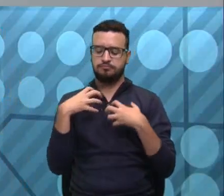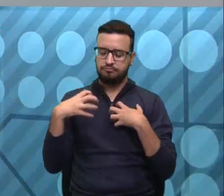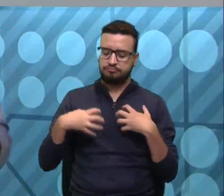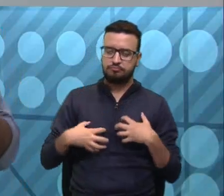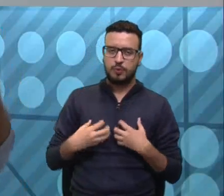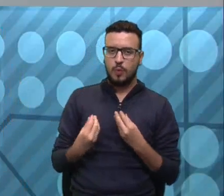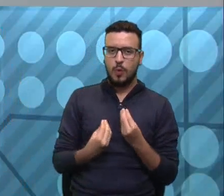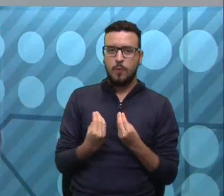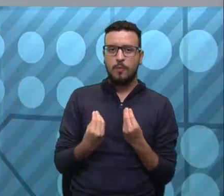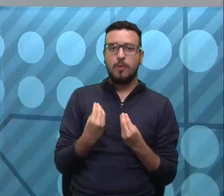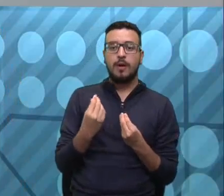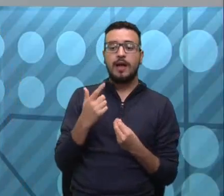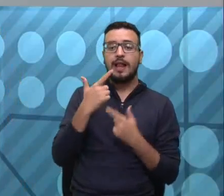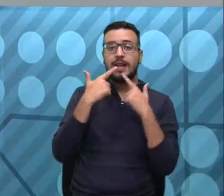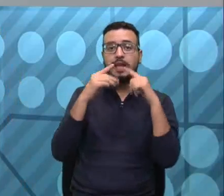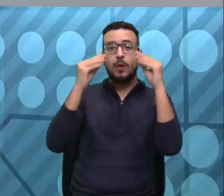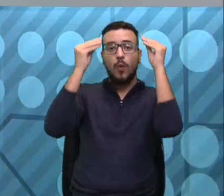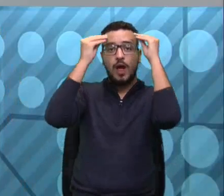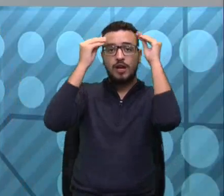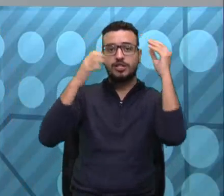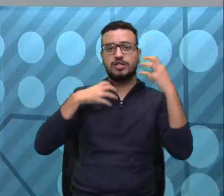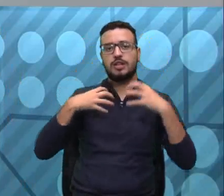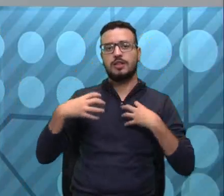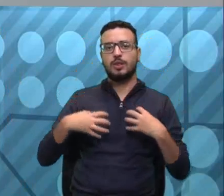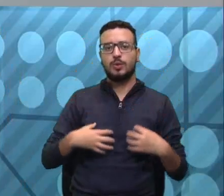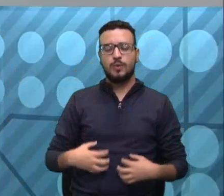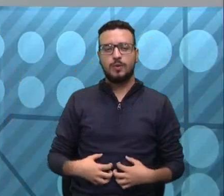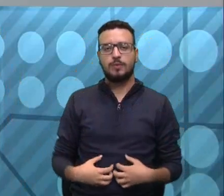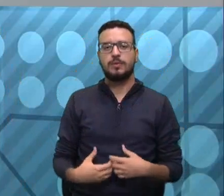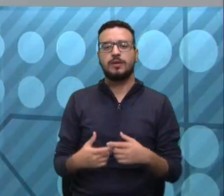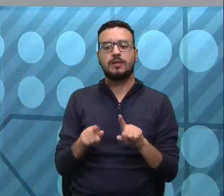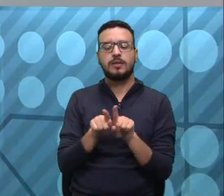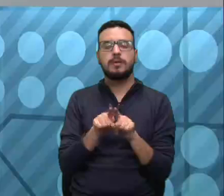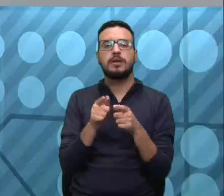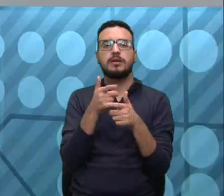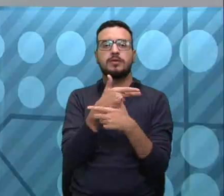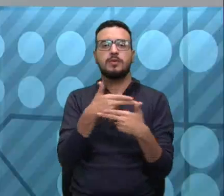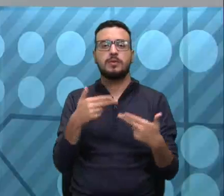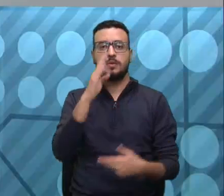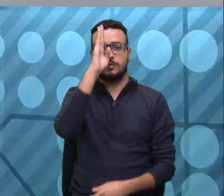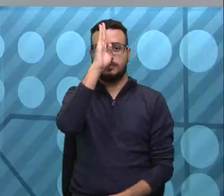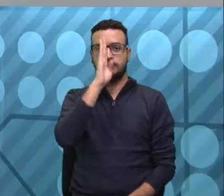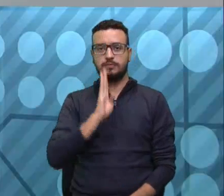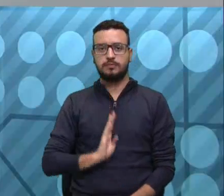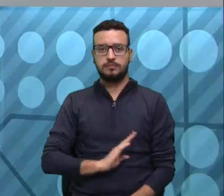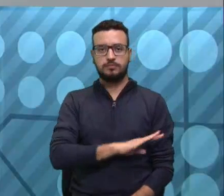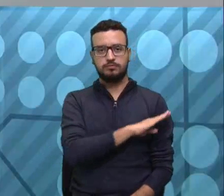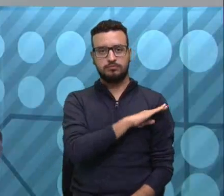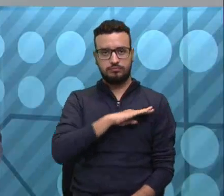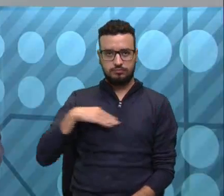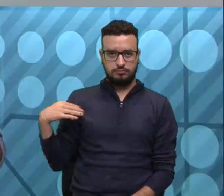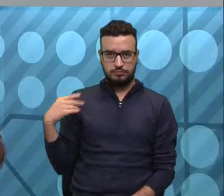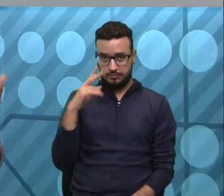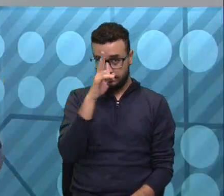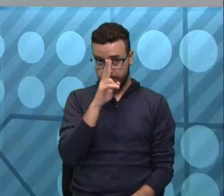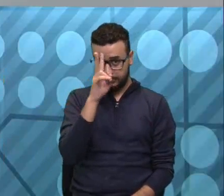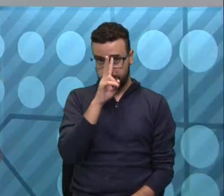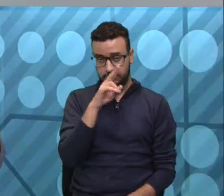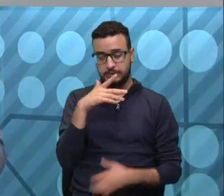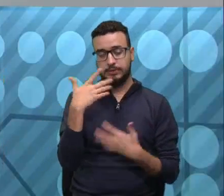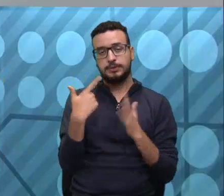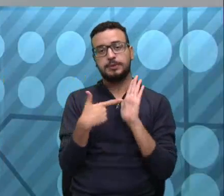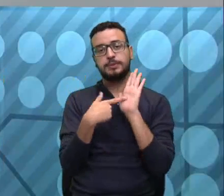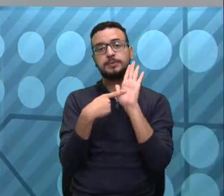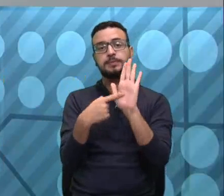planos e eixos, alguns movimentos relacionados aos eixos também. E depois mostrei as características